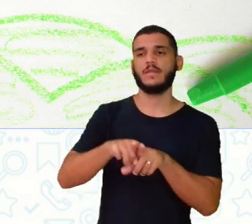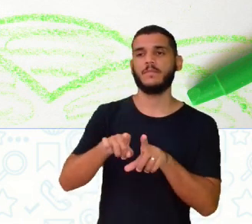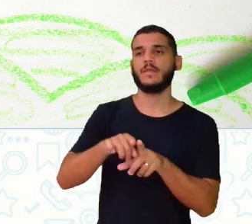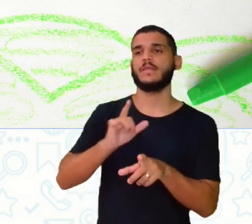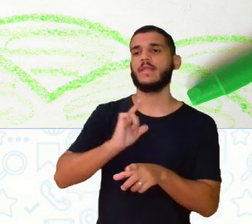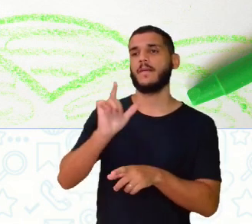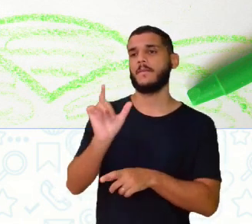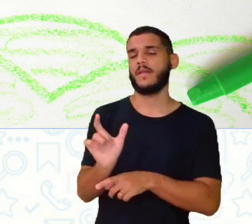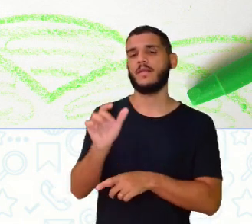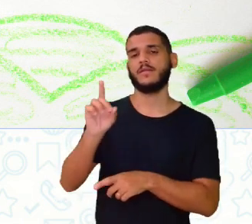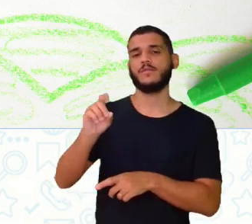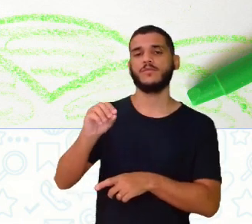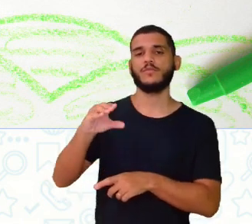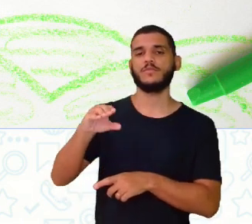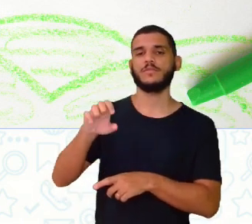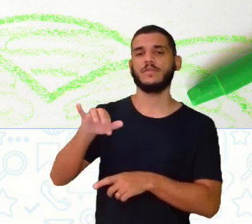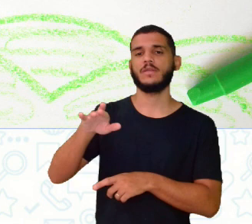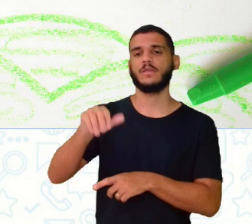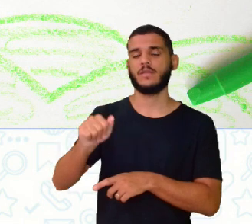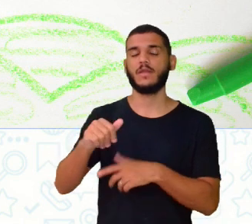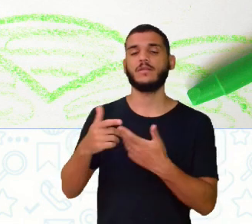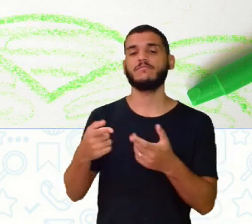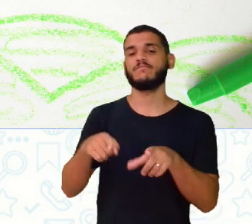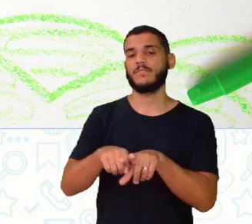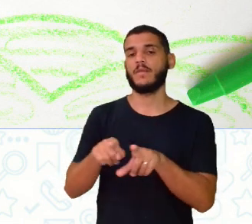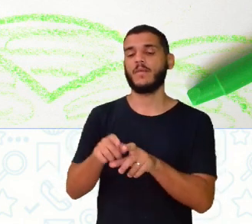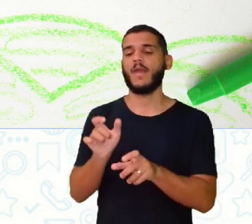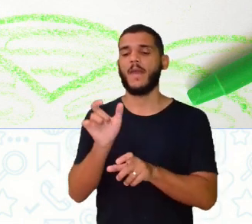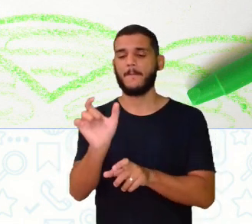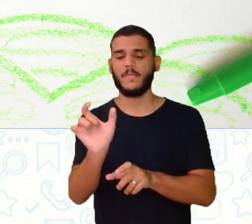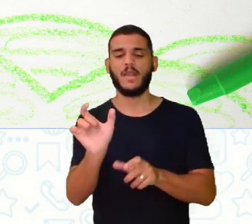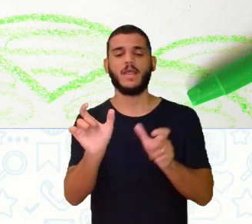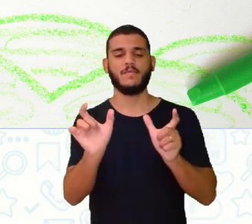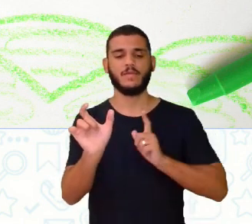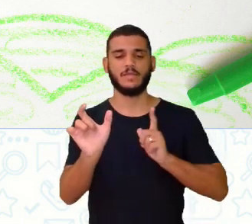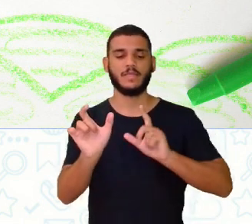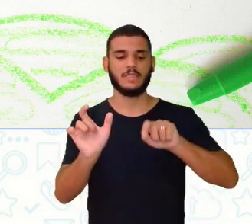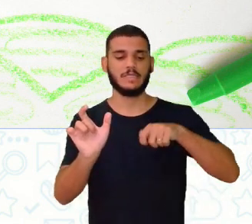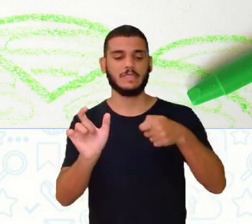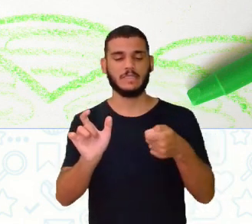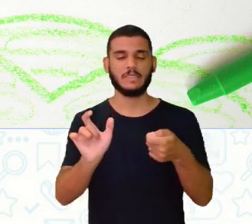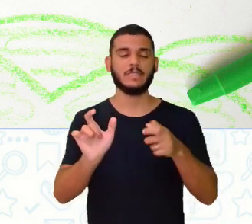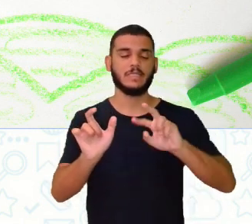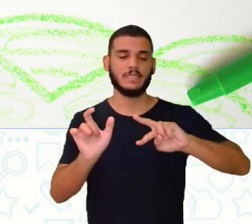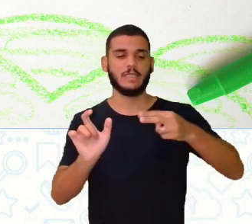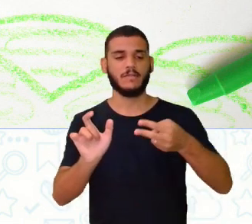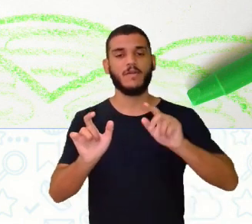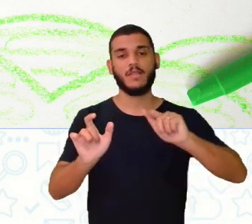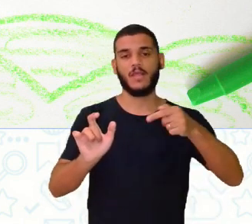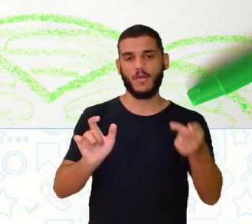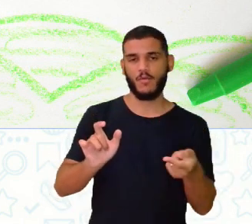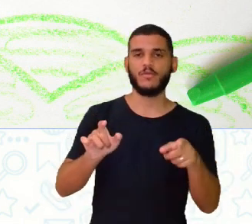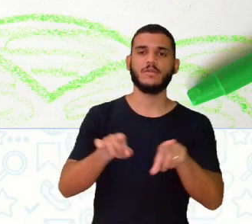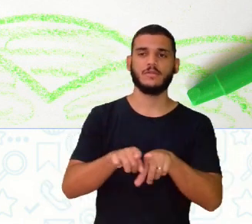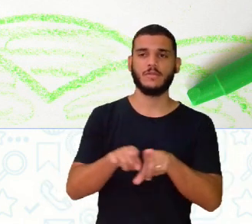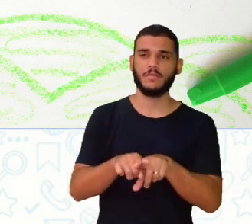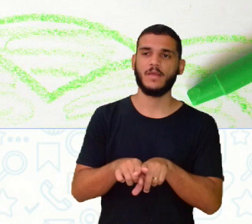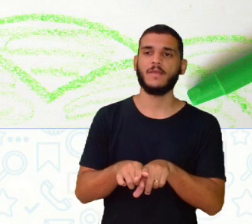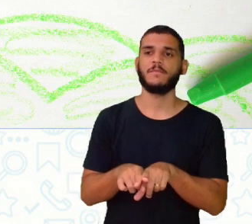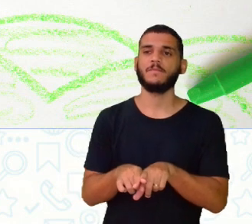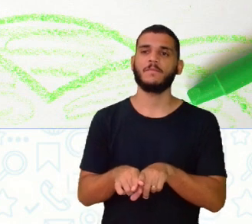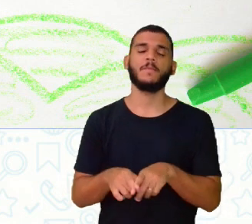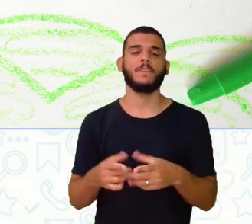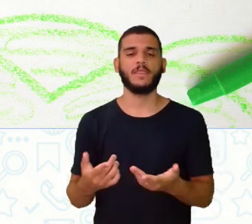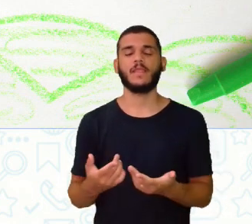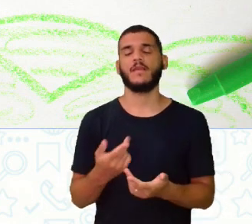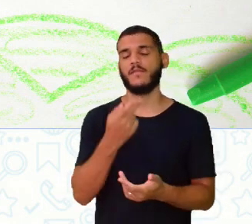Além disso, como a palavra está qualificando outra, não é? Raízes crianceiras, que ele diz assim, não é?